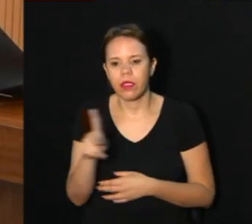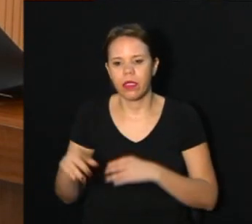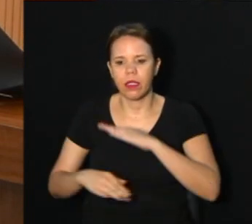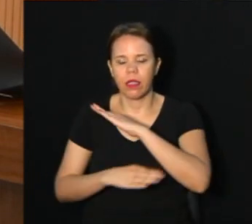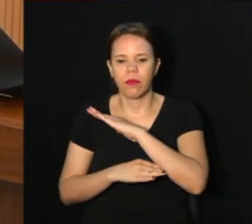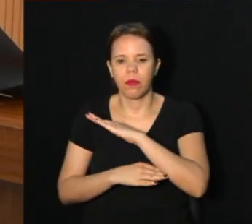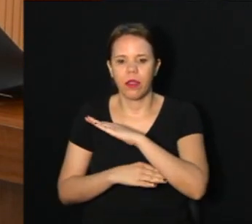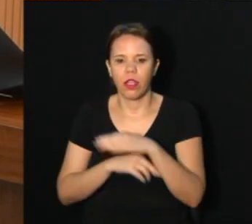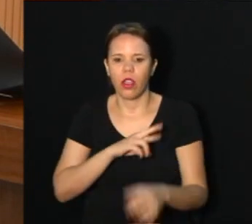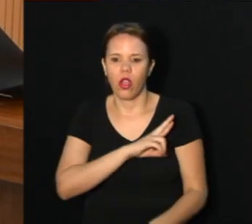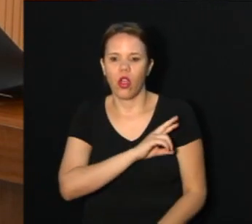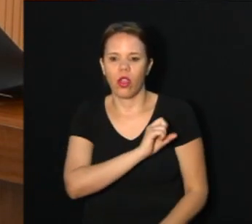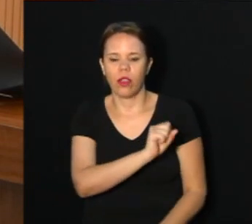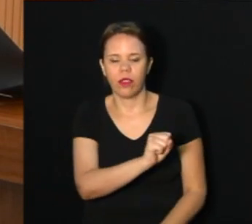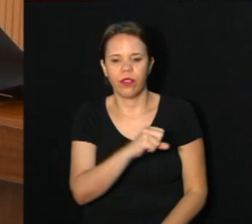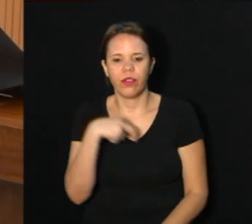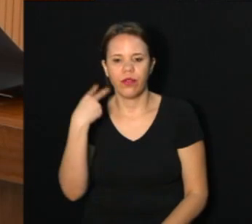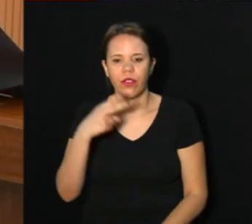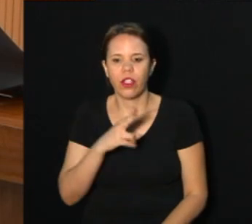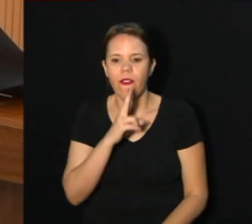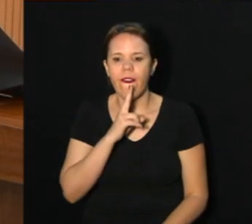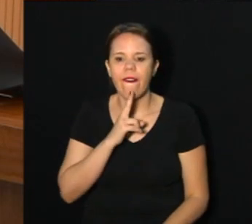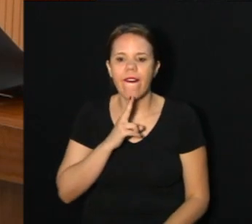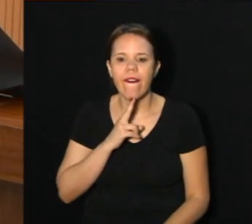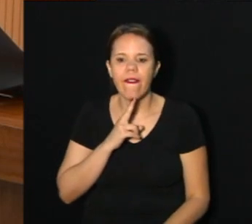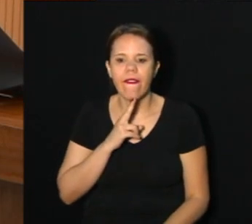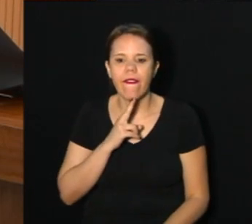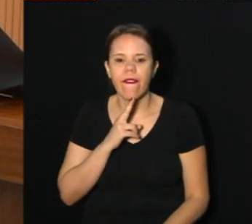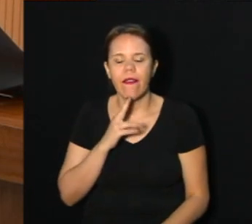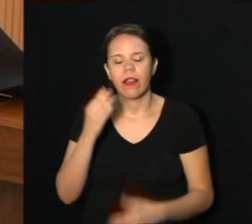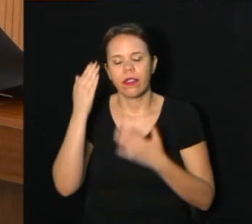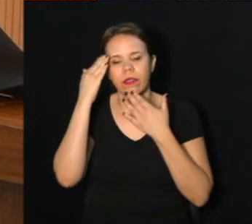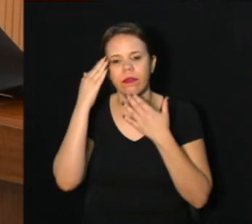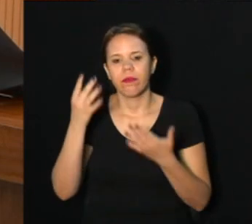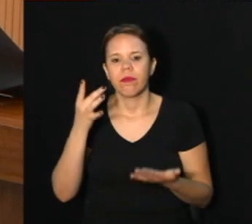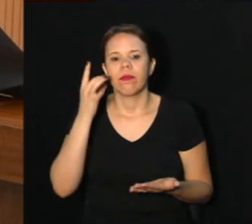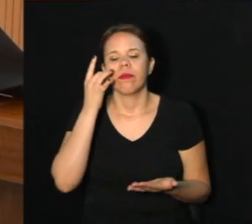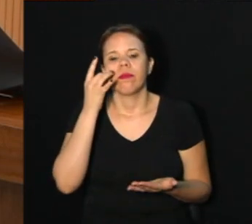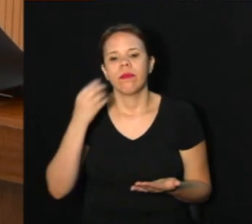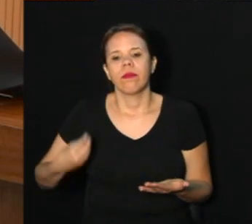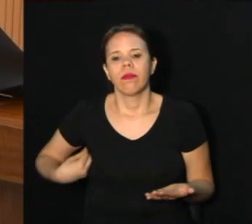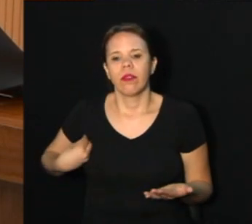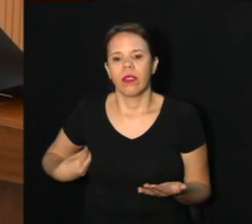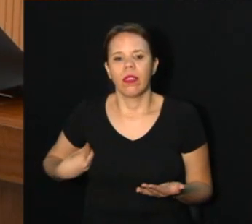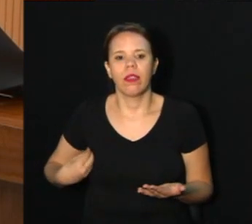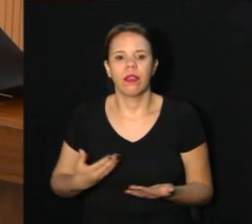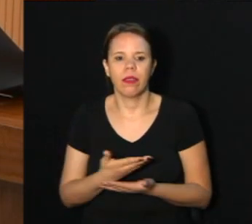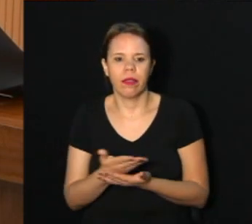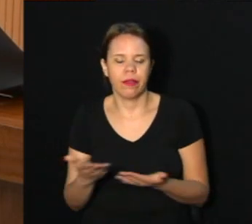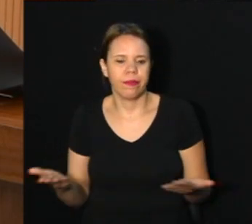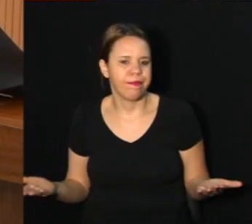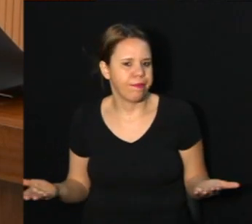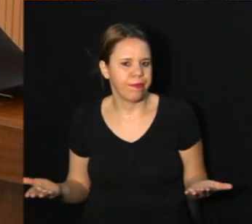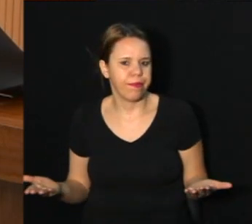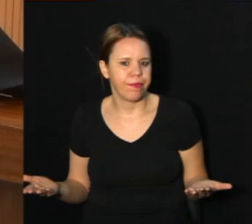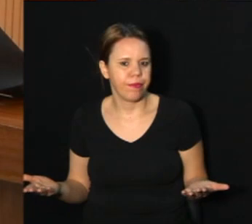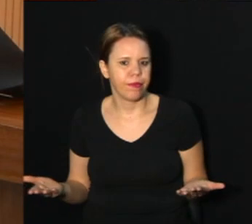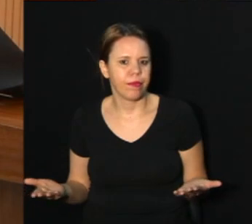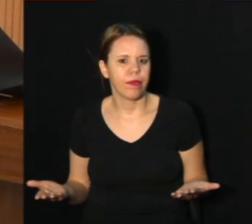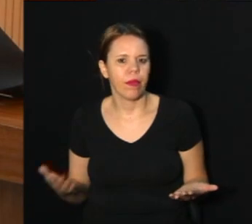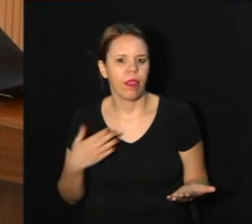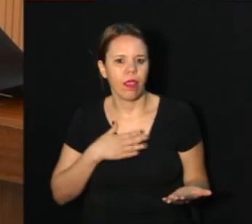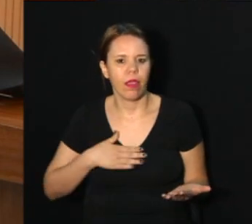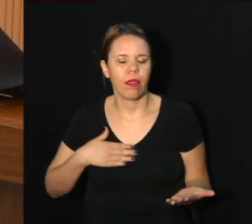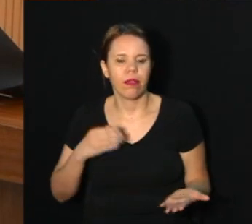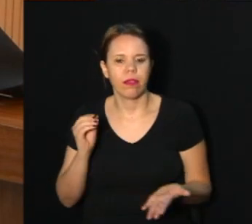de governo, e o vereador Nelson Osri. Muito obrigado pela presença. Bem, registrar um prazer